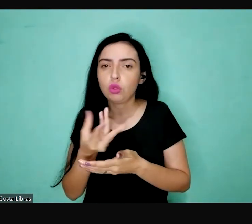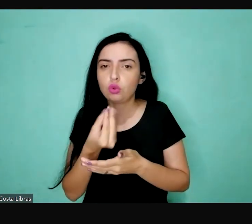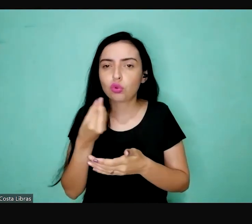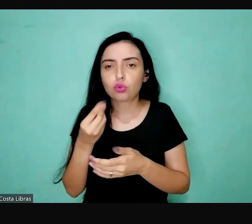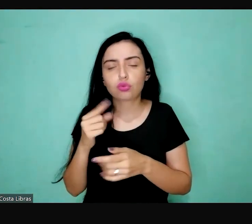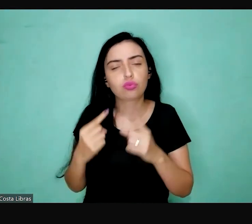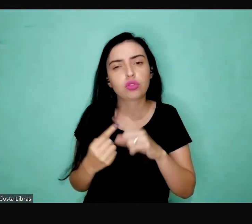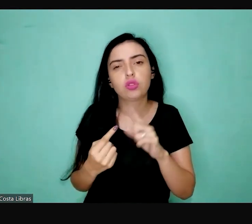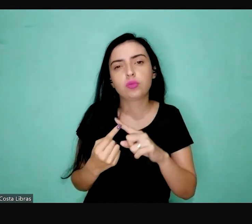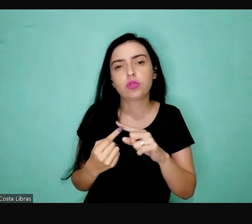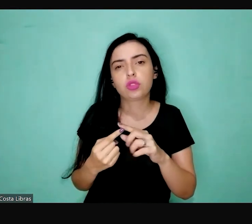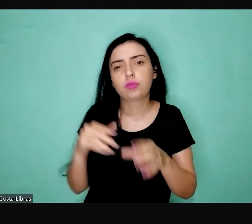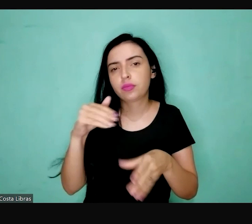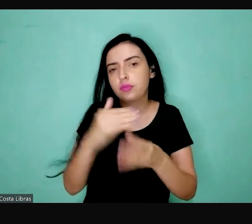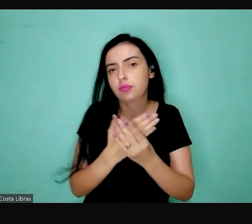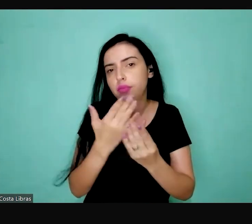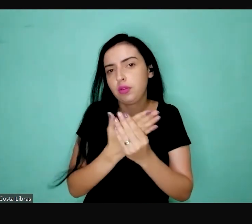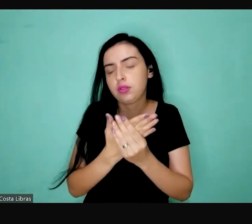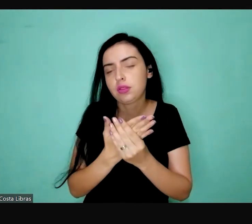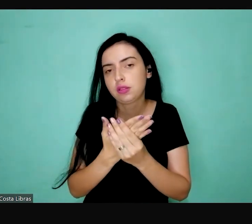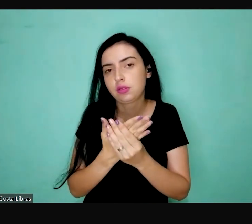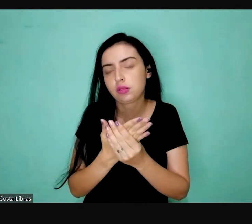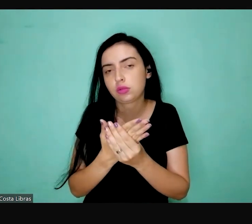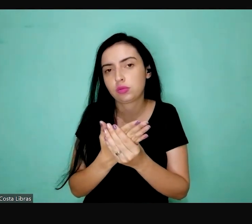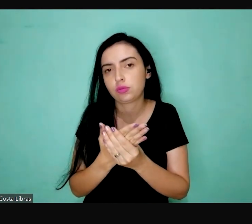de procesos.